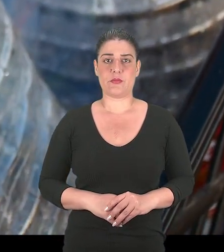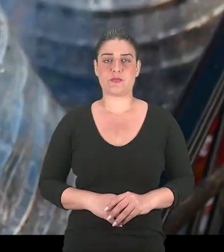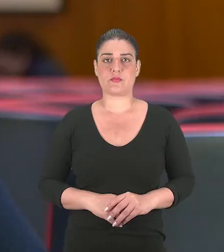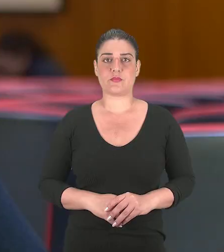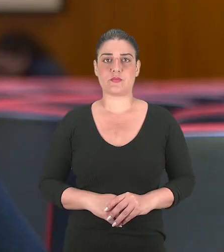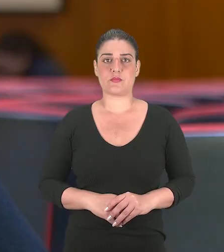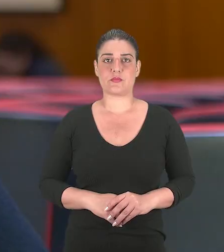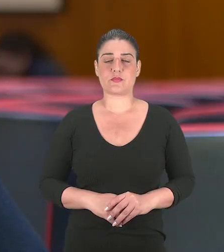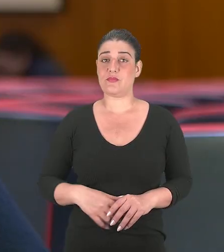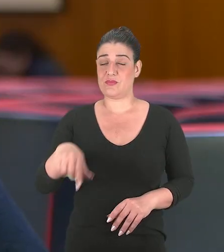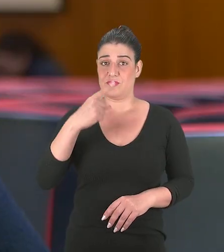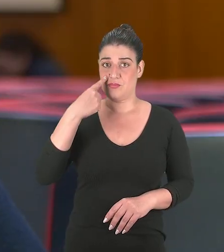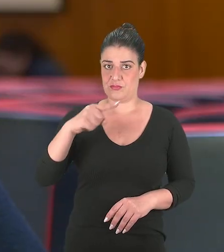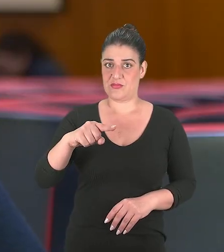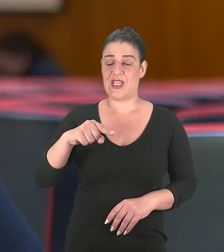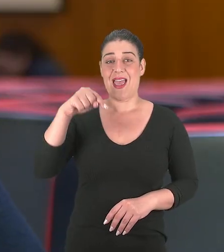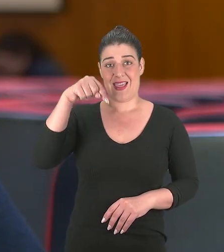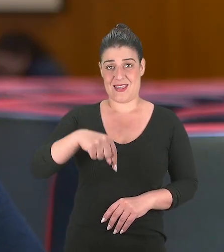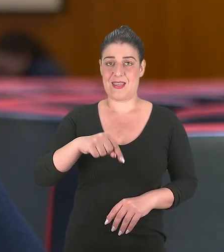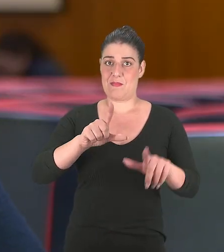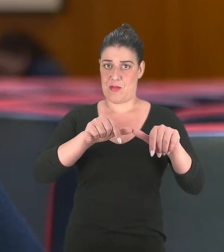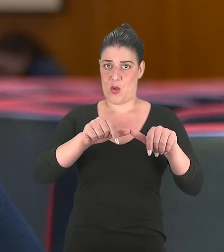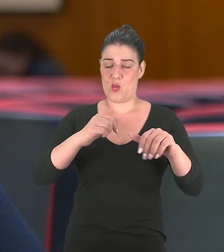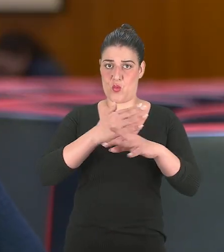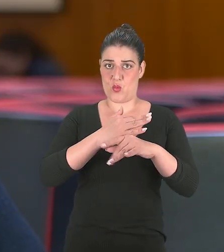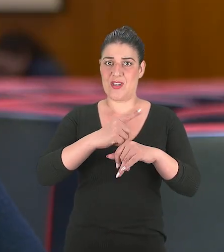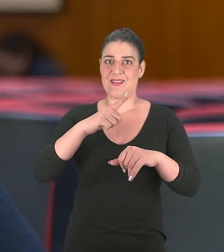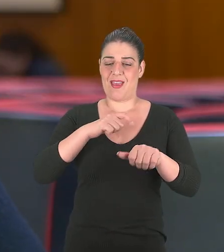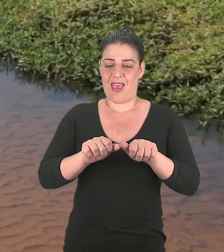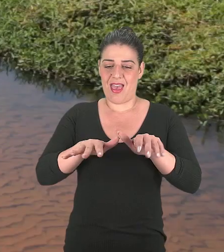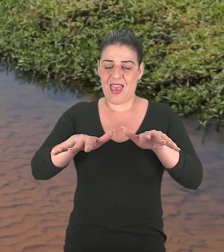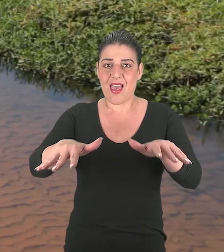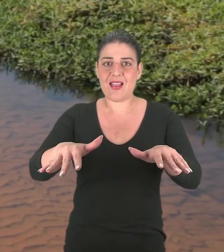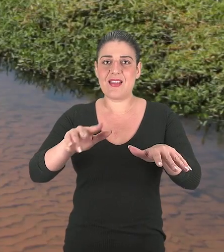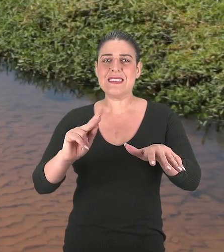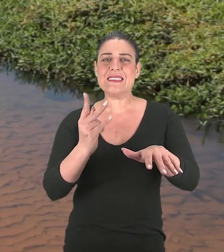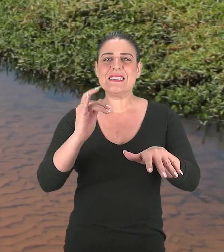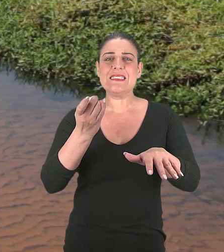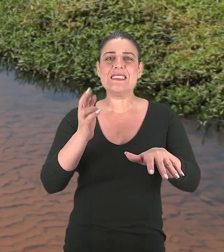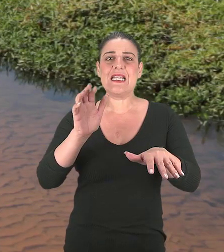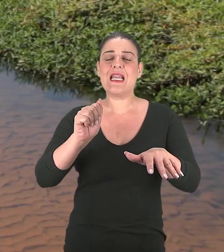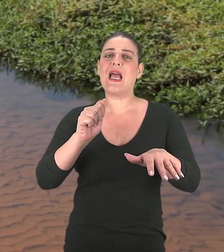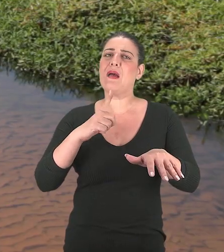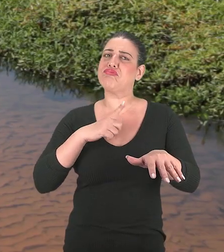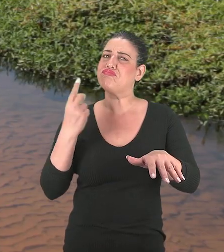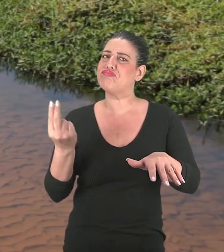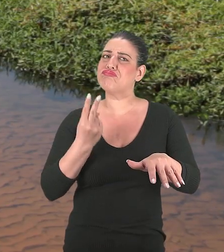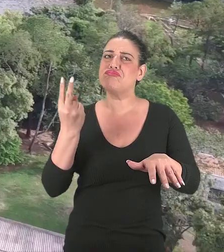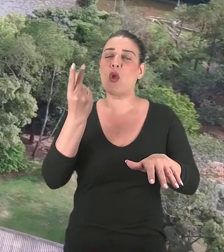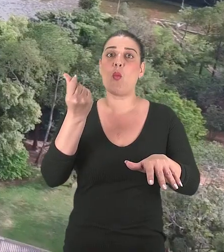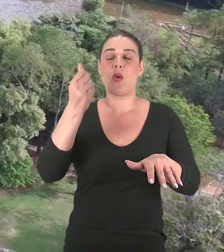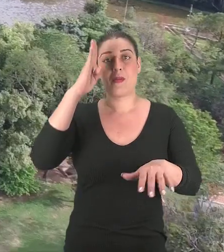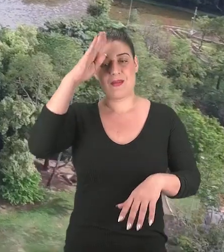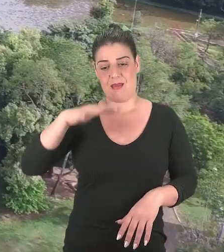A gente identifica que Bauru ela tem uma rede hídrica assim, riquíssima, né? Então tem essa rede hídrica que é muito rica, inclusive na região